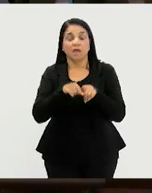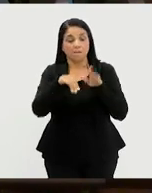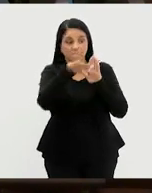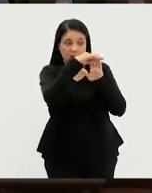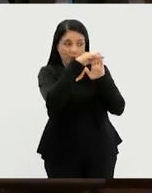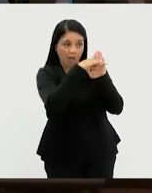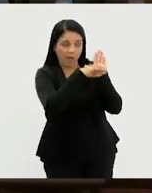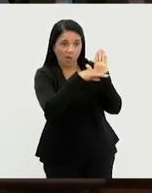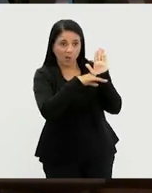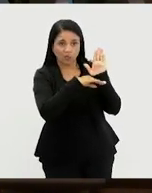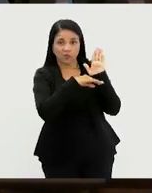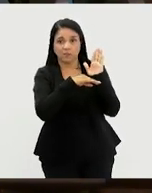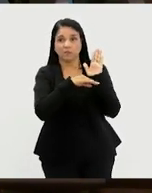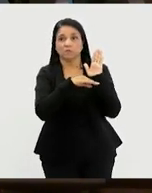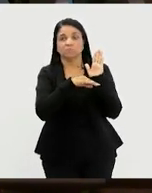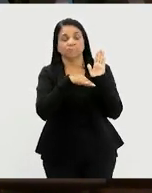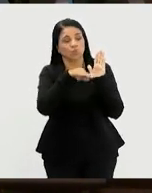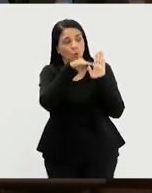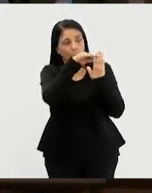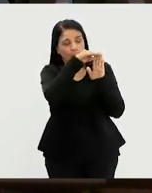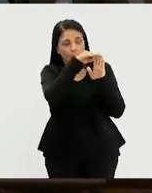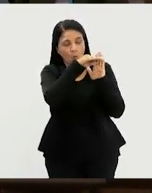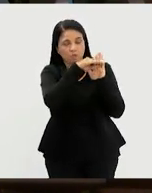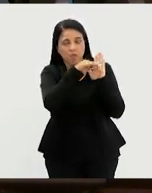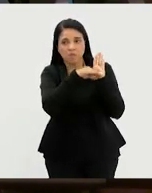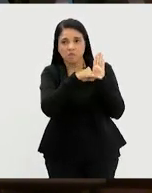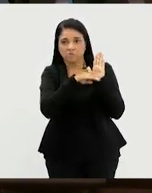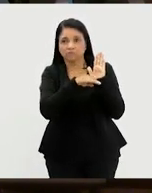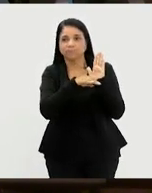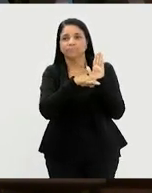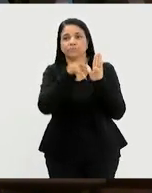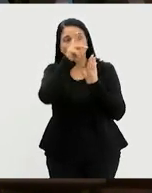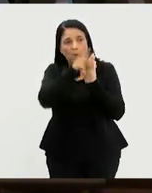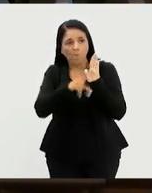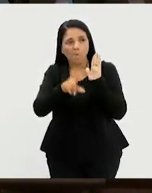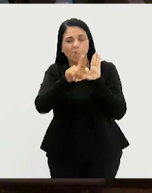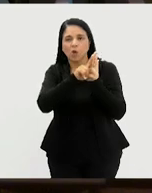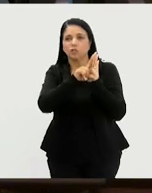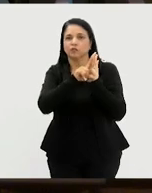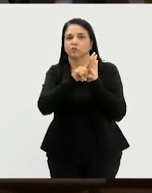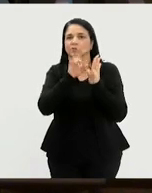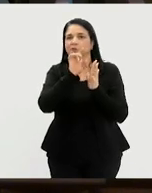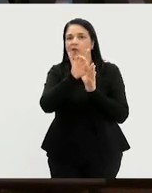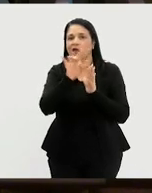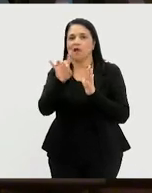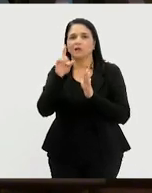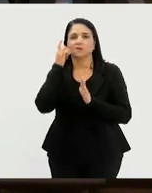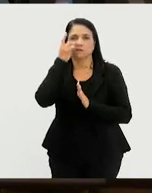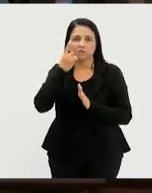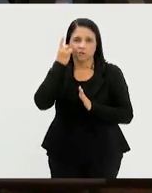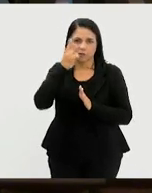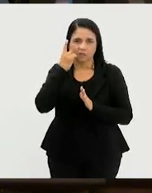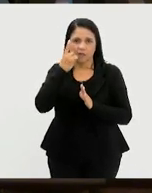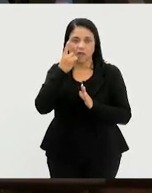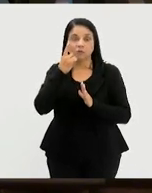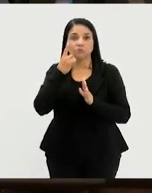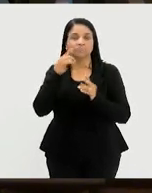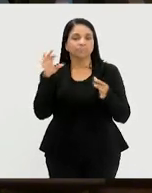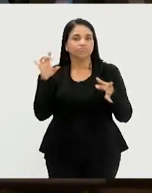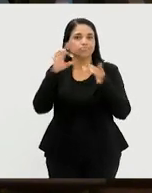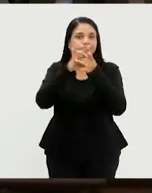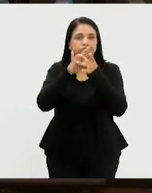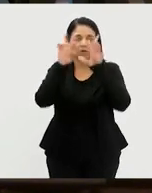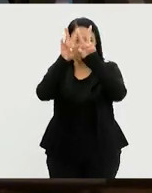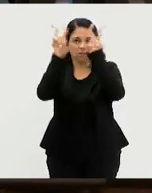está do começo ao fim prestigiando projetos dos deputados relacionados ao tema então